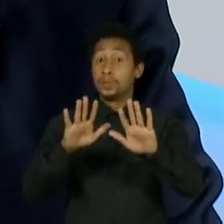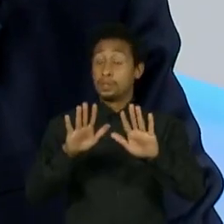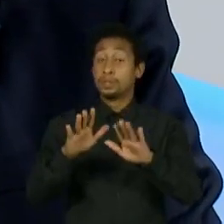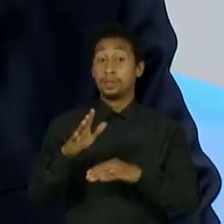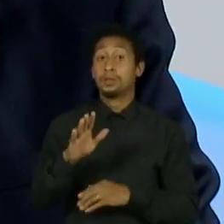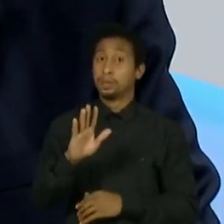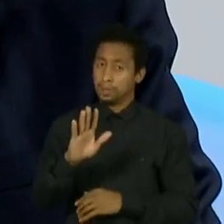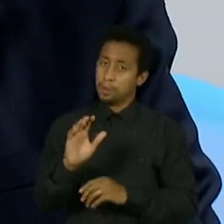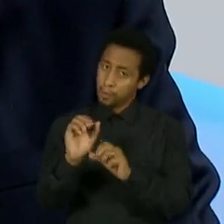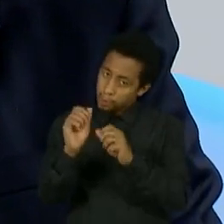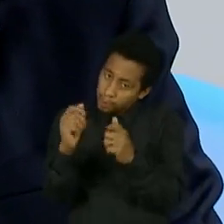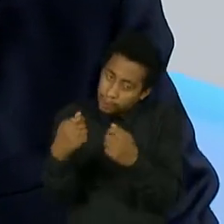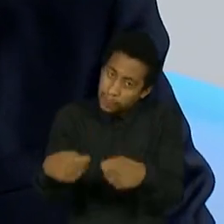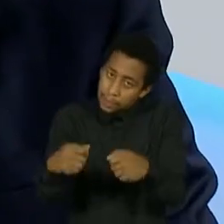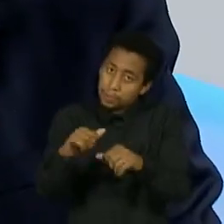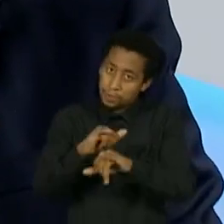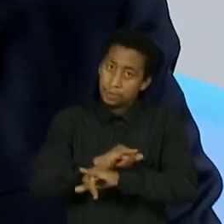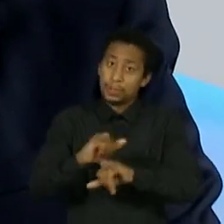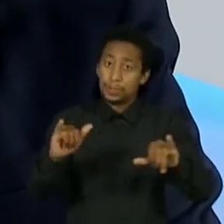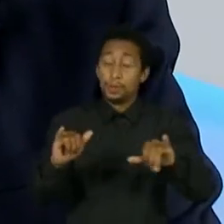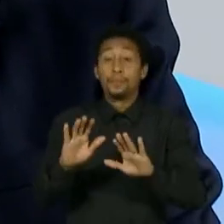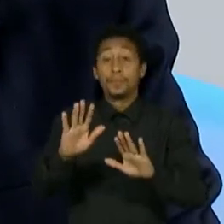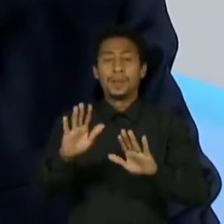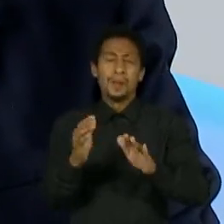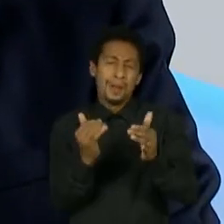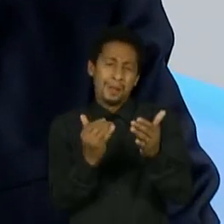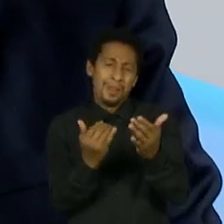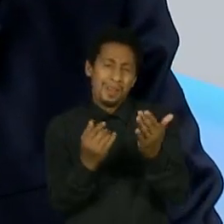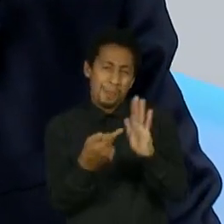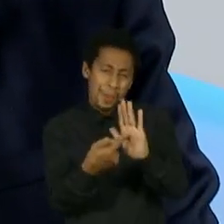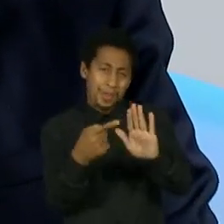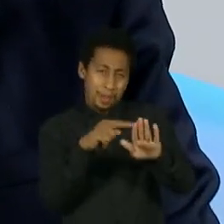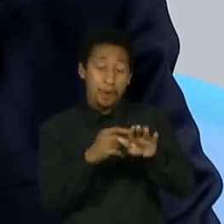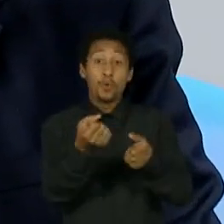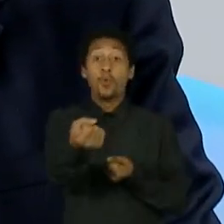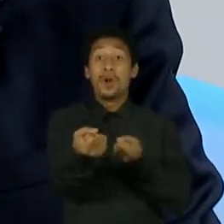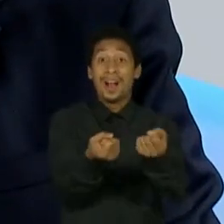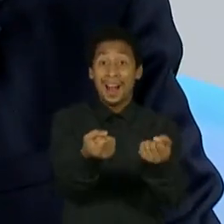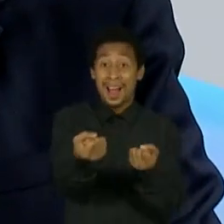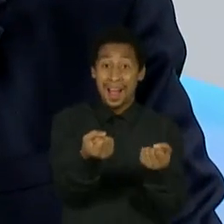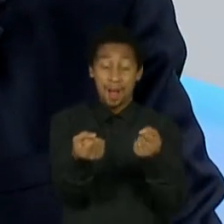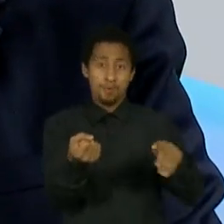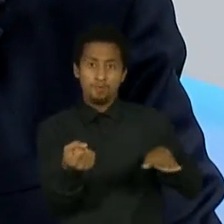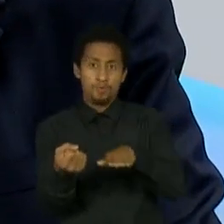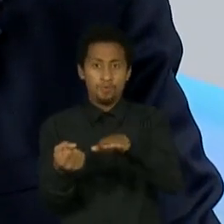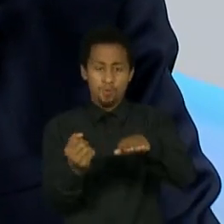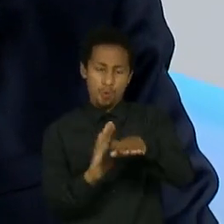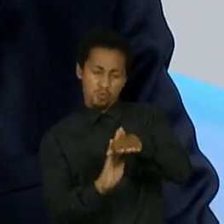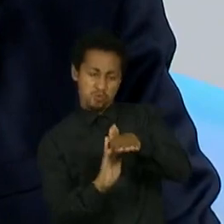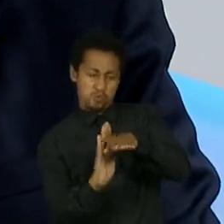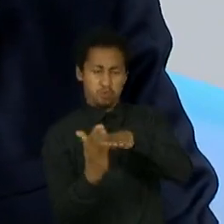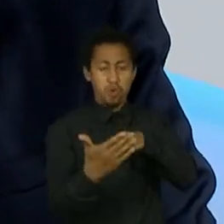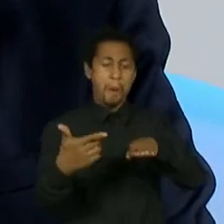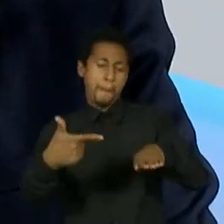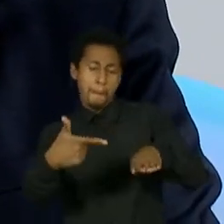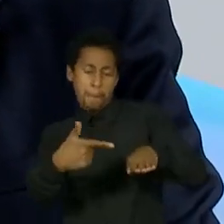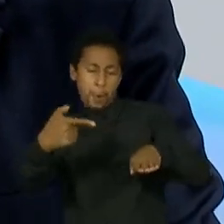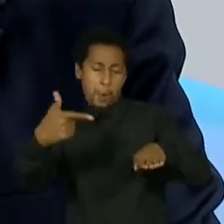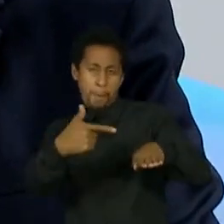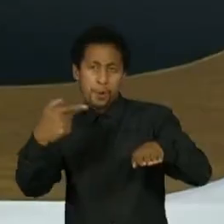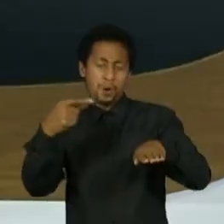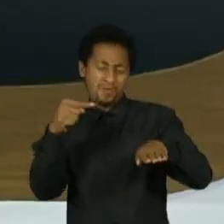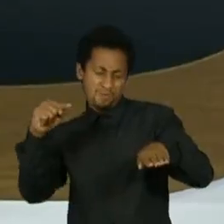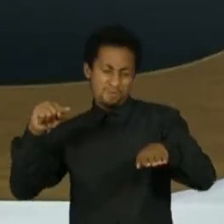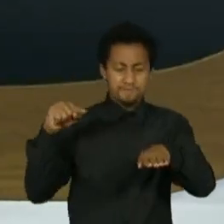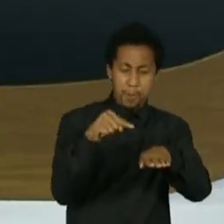se me permite a figura um carro blindado Mas isso não significa que um carro blindado não possa ser alvo